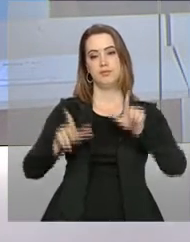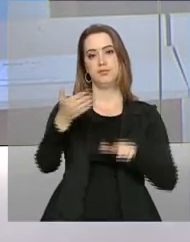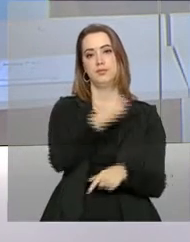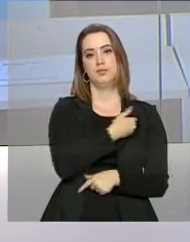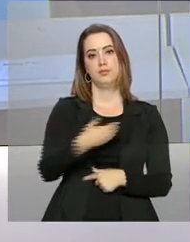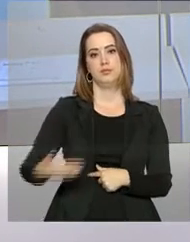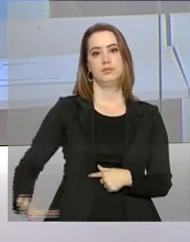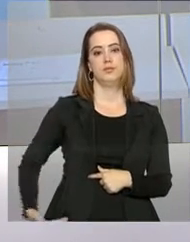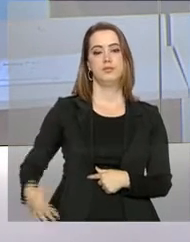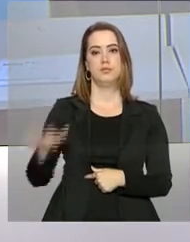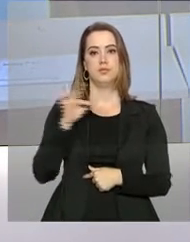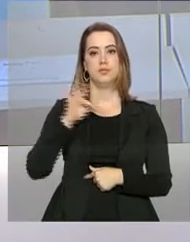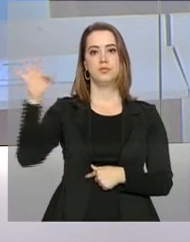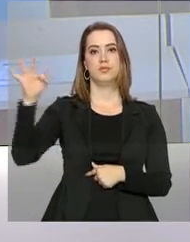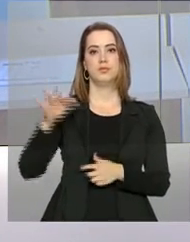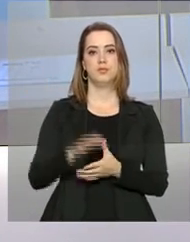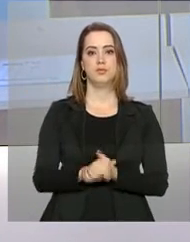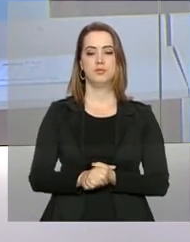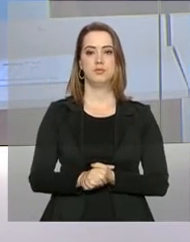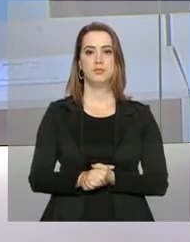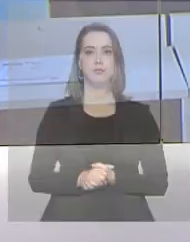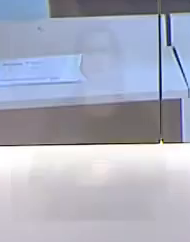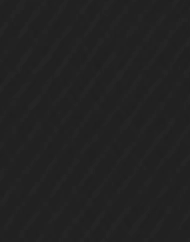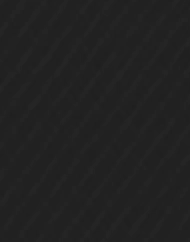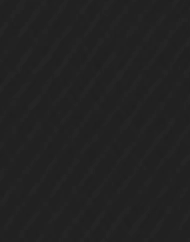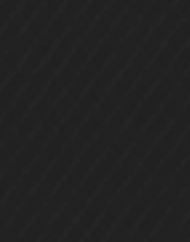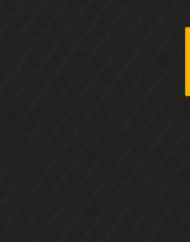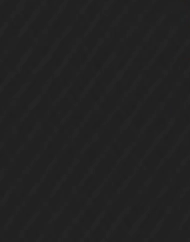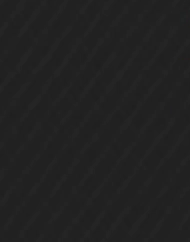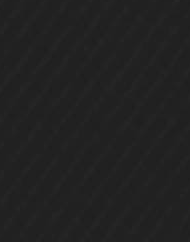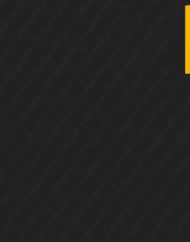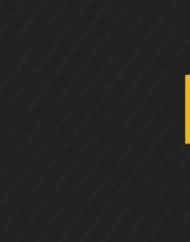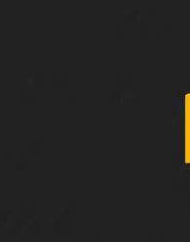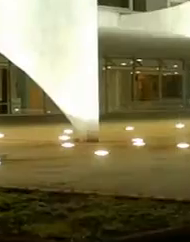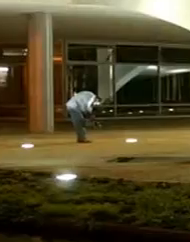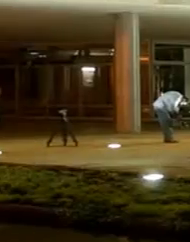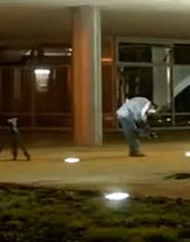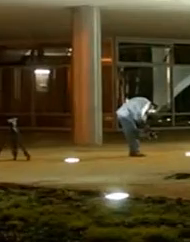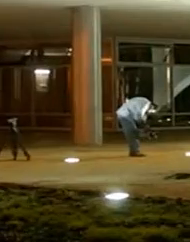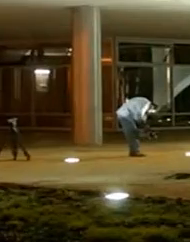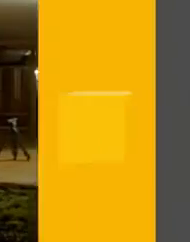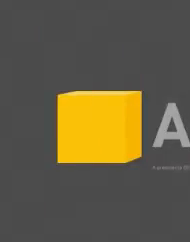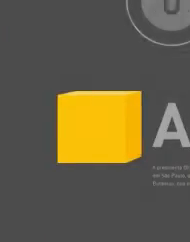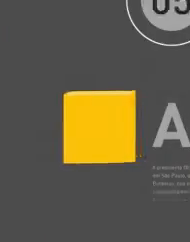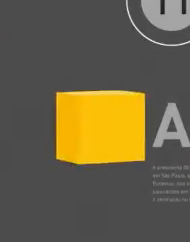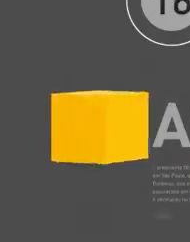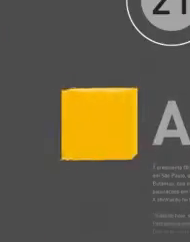aqui na NBR, a TV do Governo Federal.